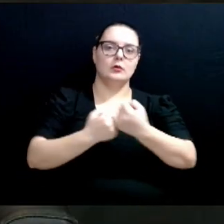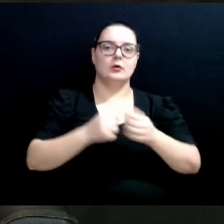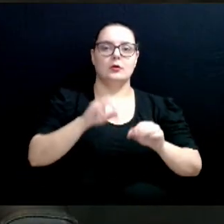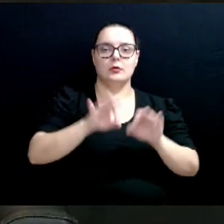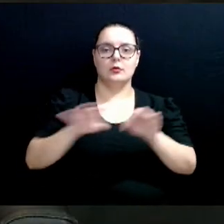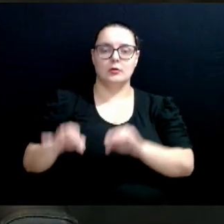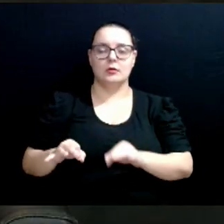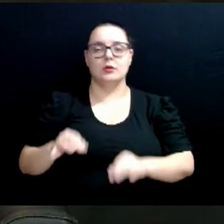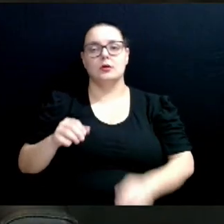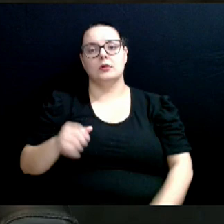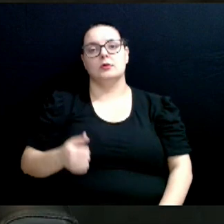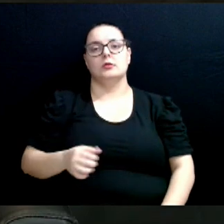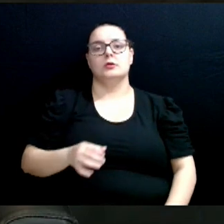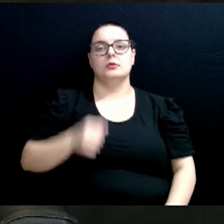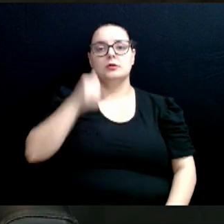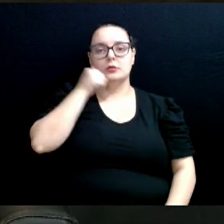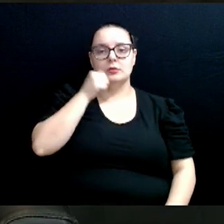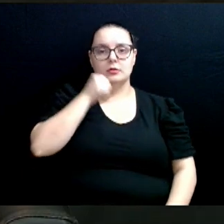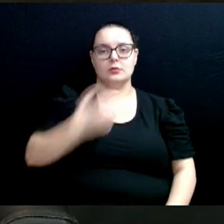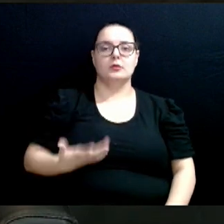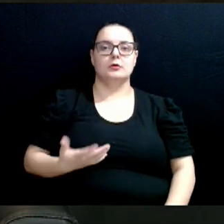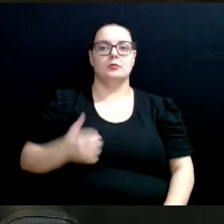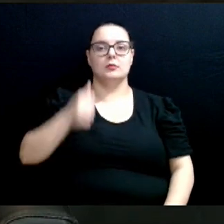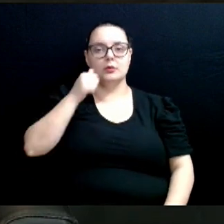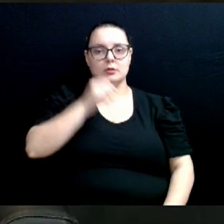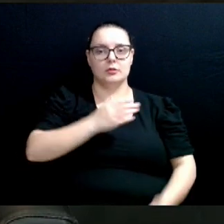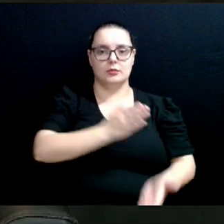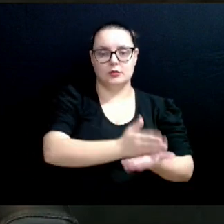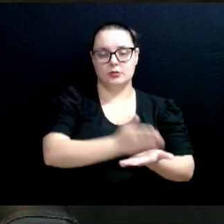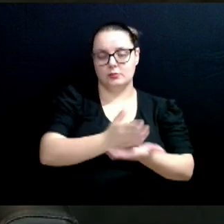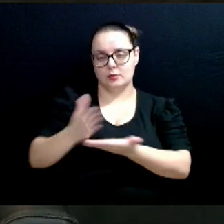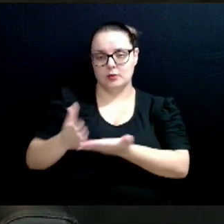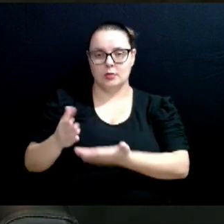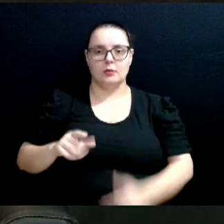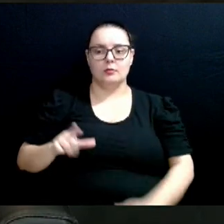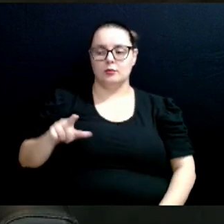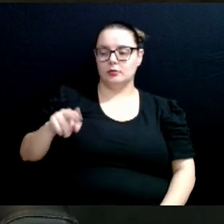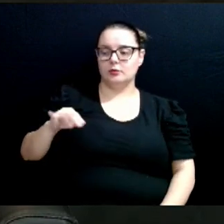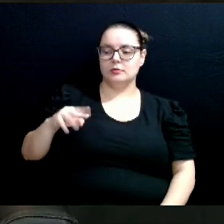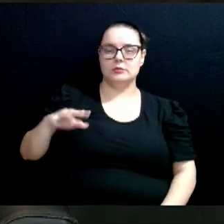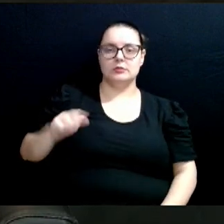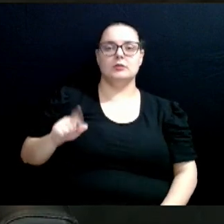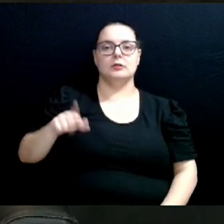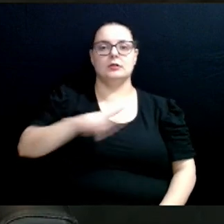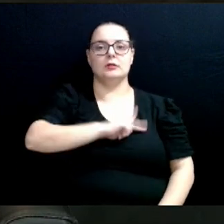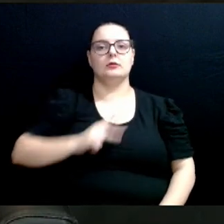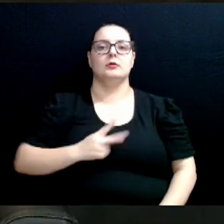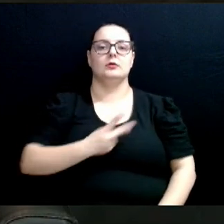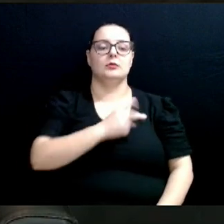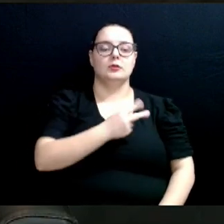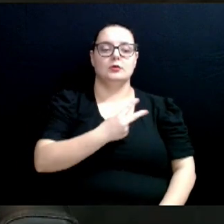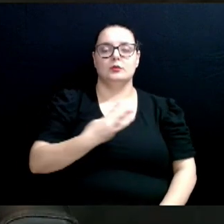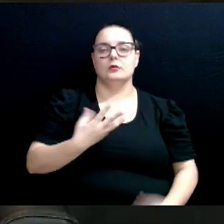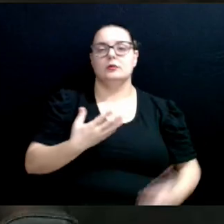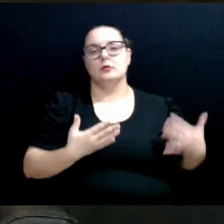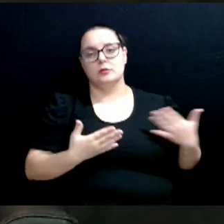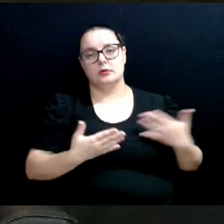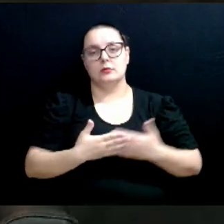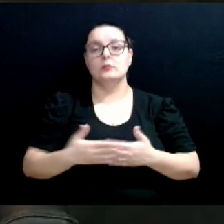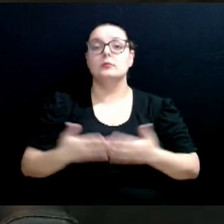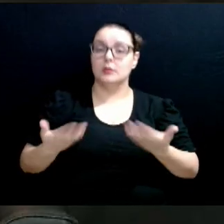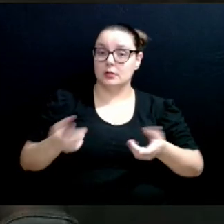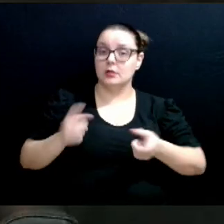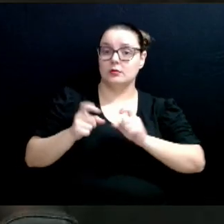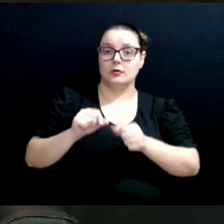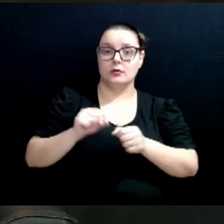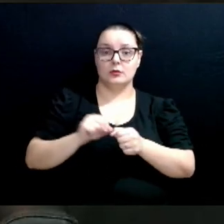presidida, por Luciana Teixeira, que atua em Campinas desde 2023. Muito bem, a reunião será realizada